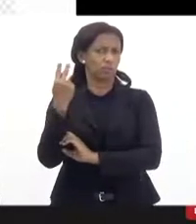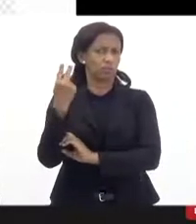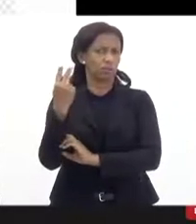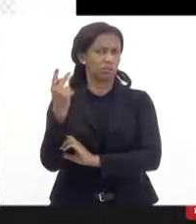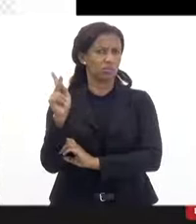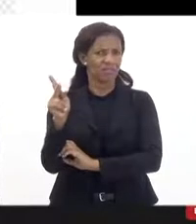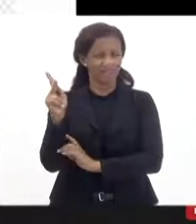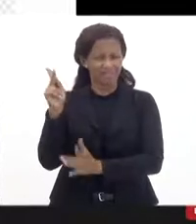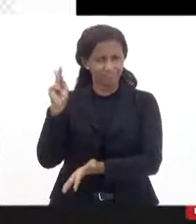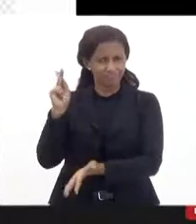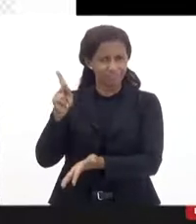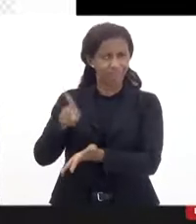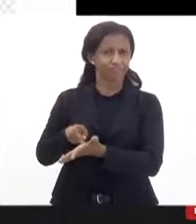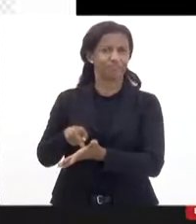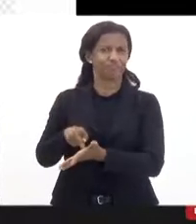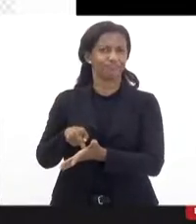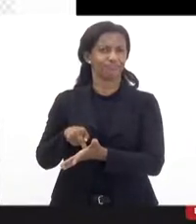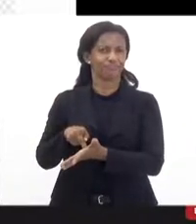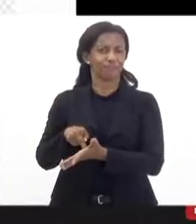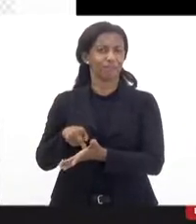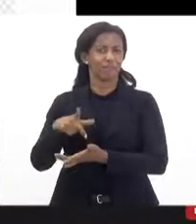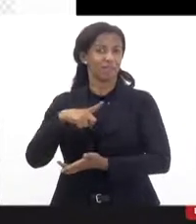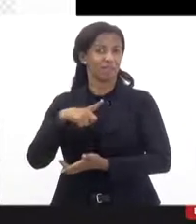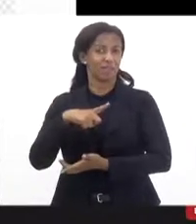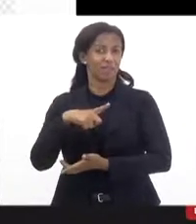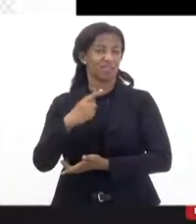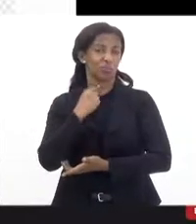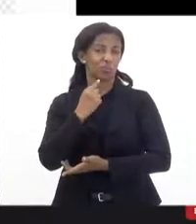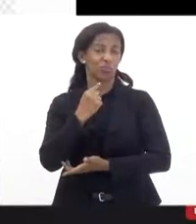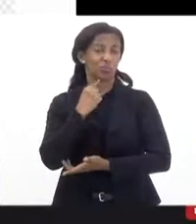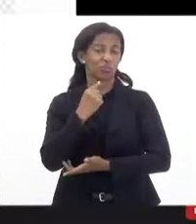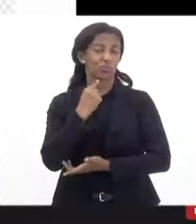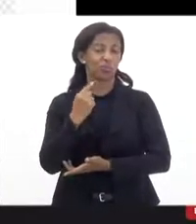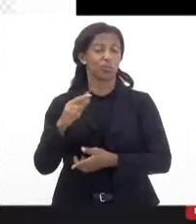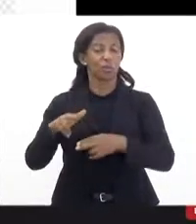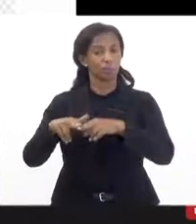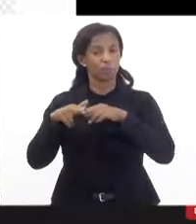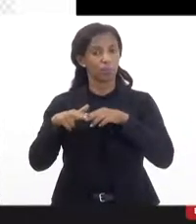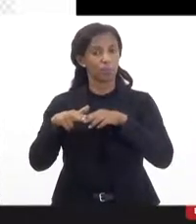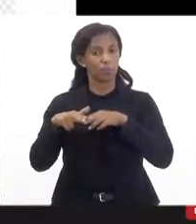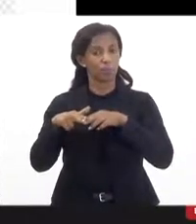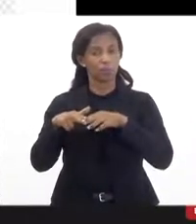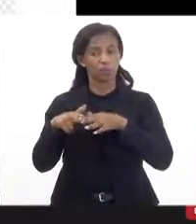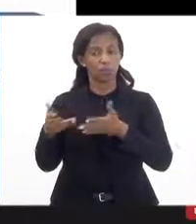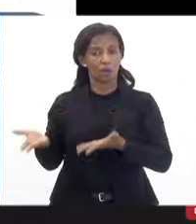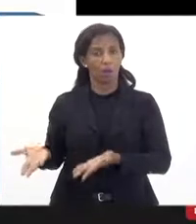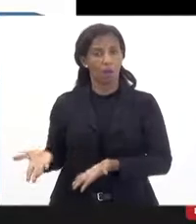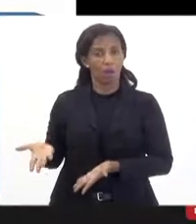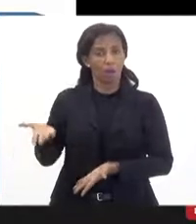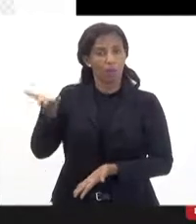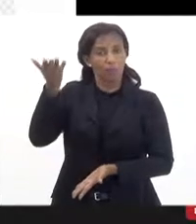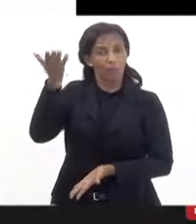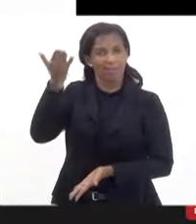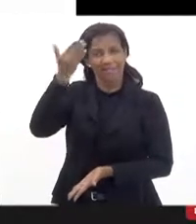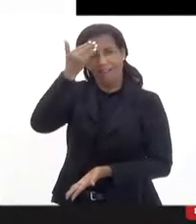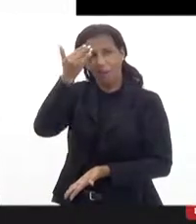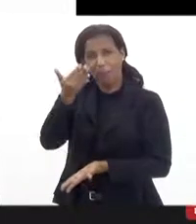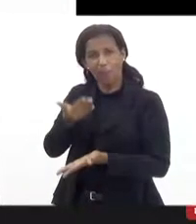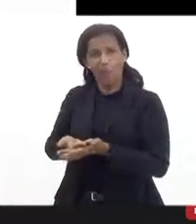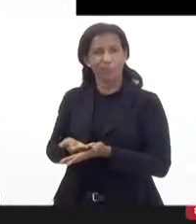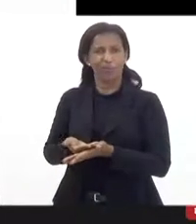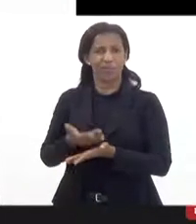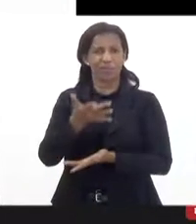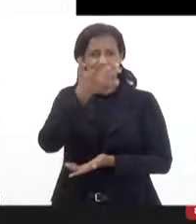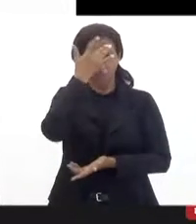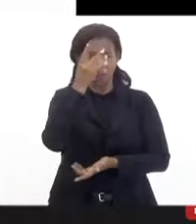são fidedignas, né? Então, por isso, a importância de aumentar o grau de confiança dos usuários interessados